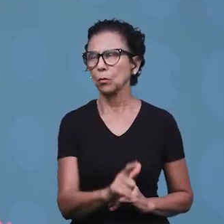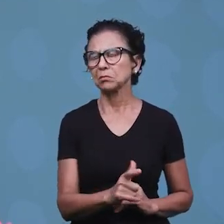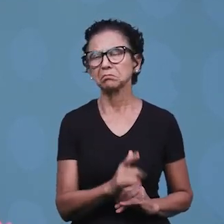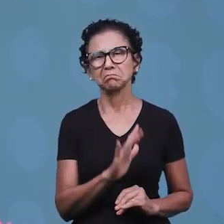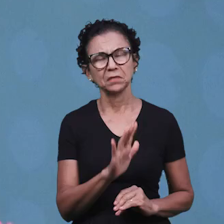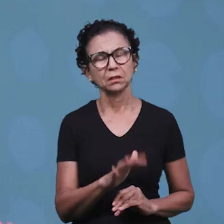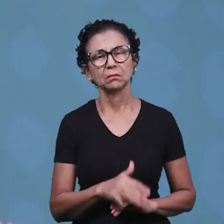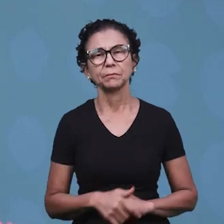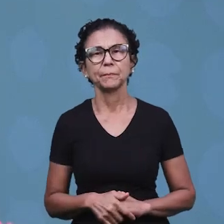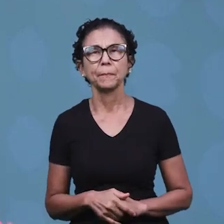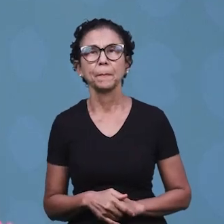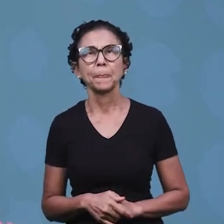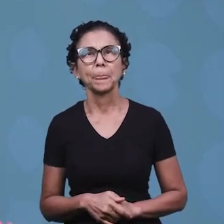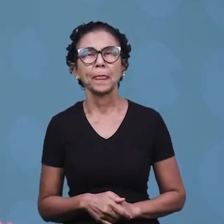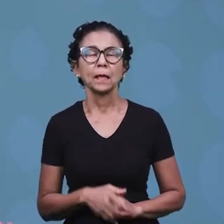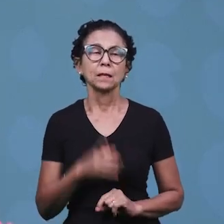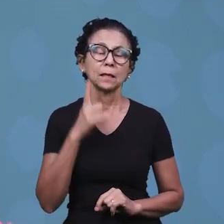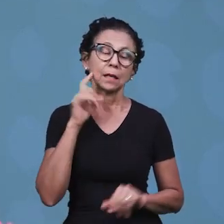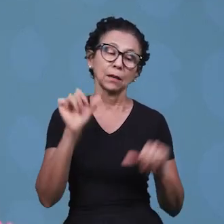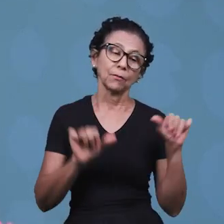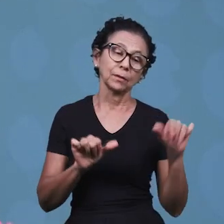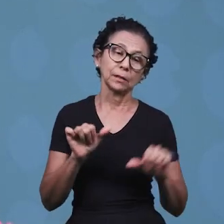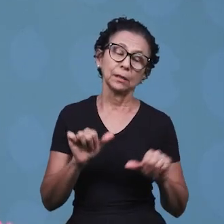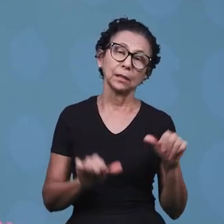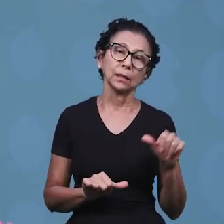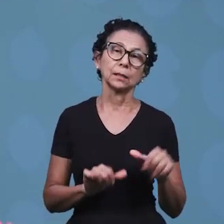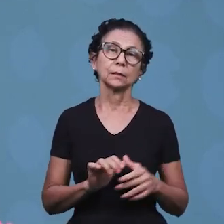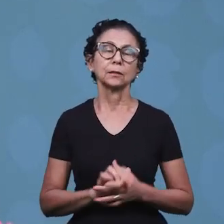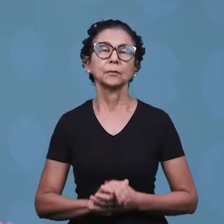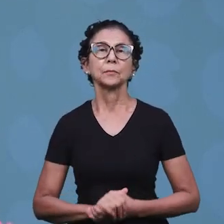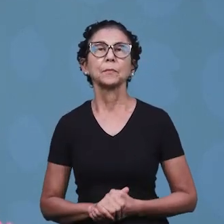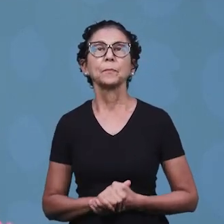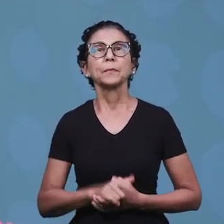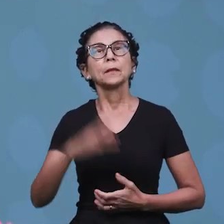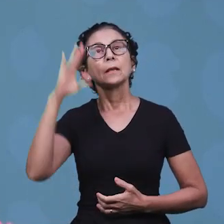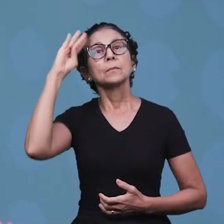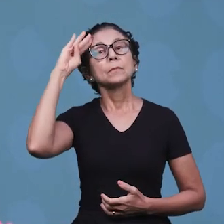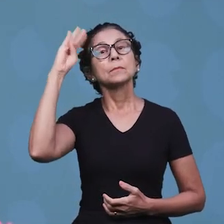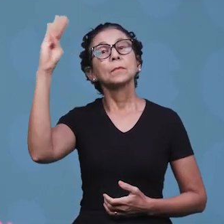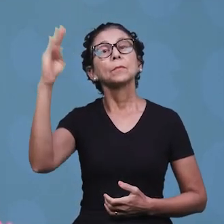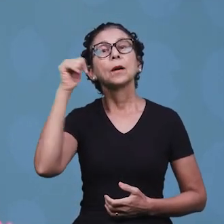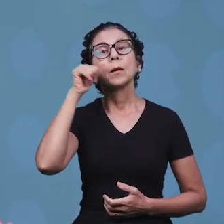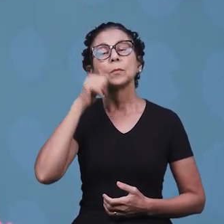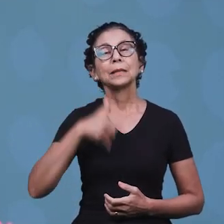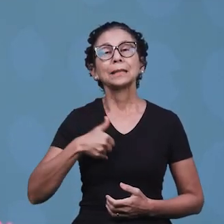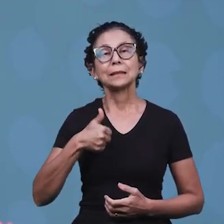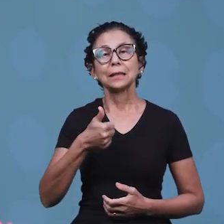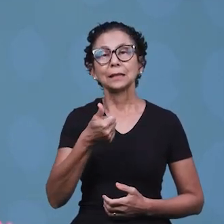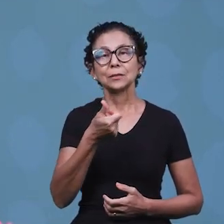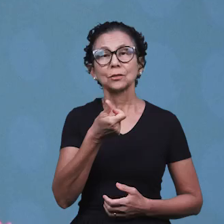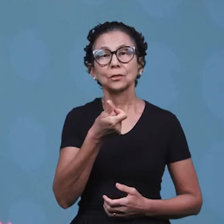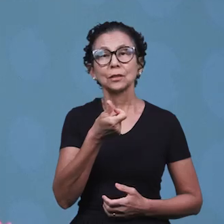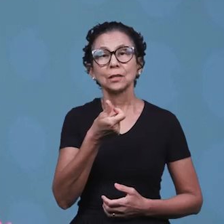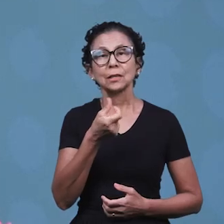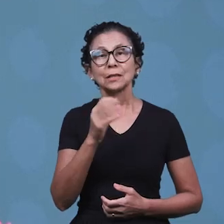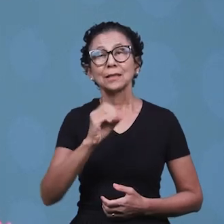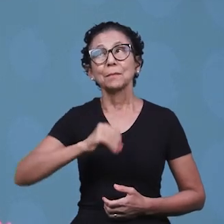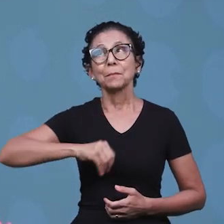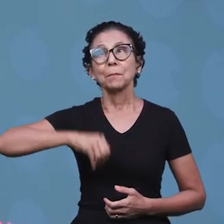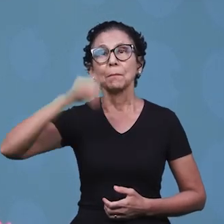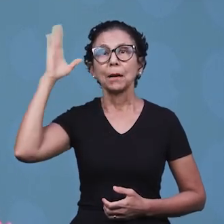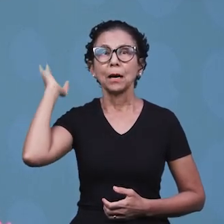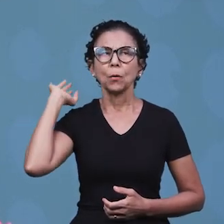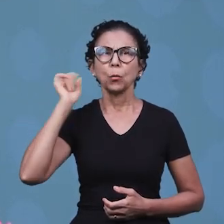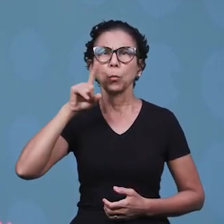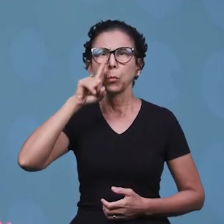pesar risco-benefício, tá? Principalmente quando a mulher tem mais de 60 anos, aumenta muito os riscos,